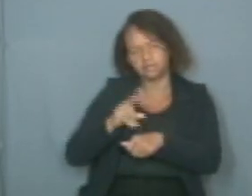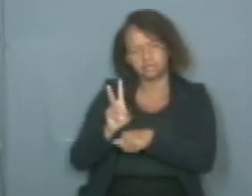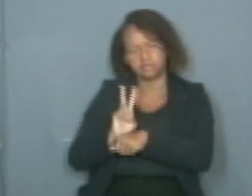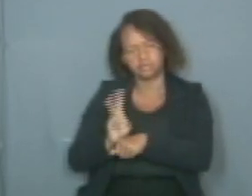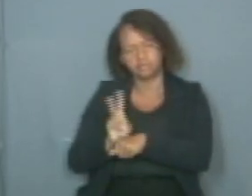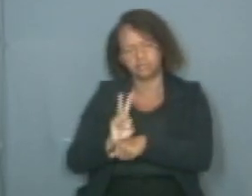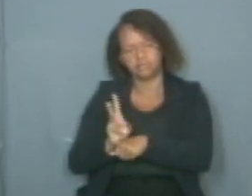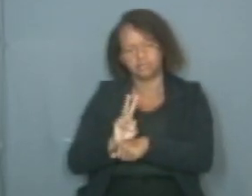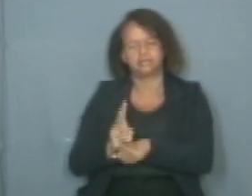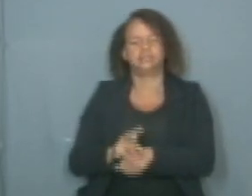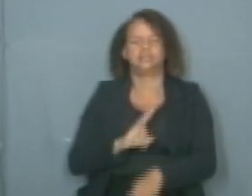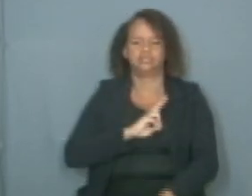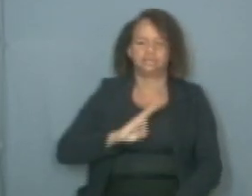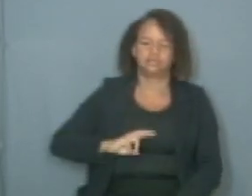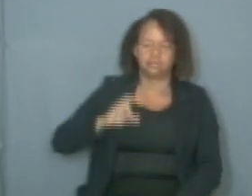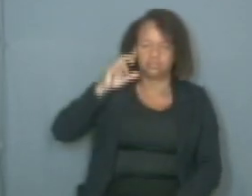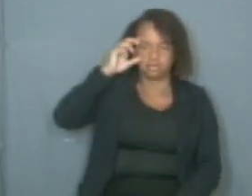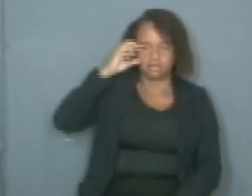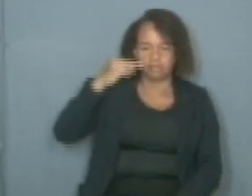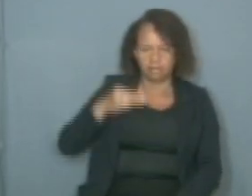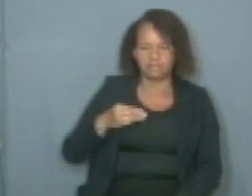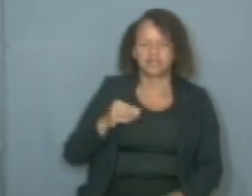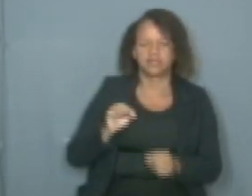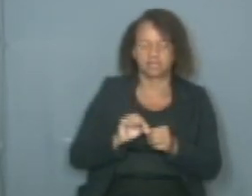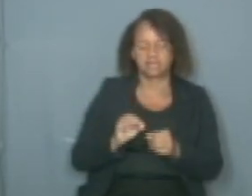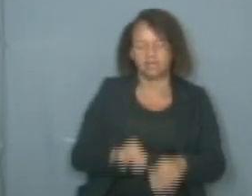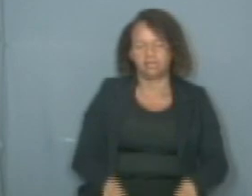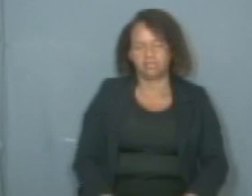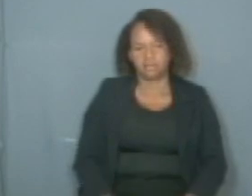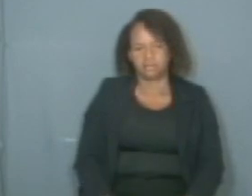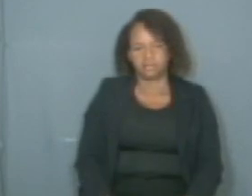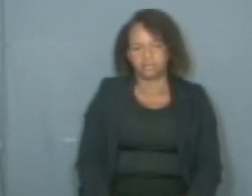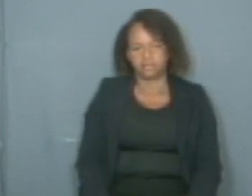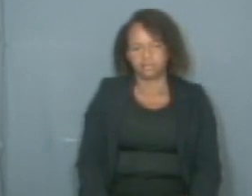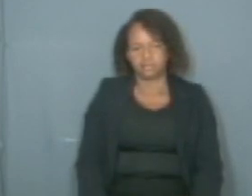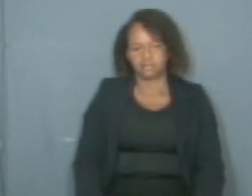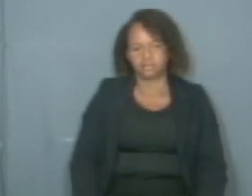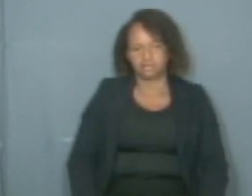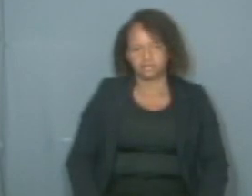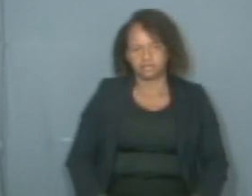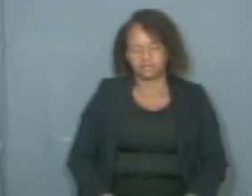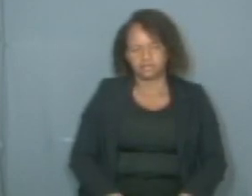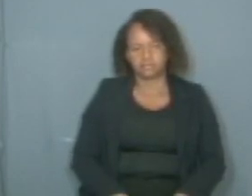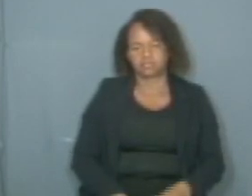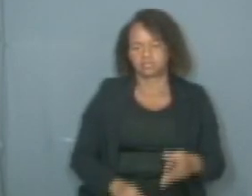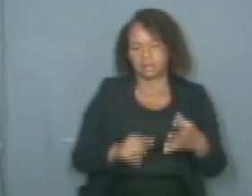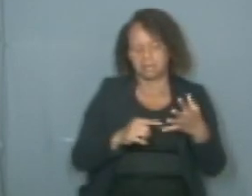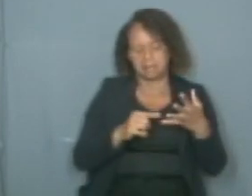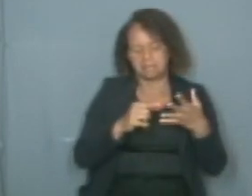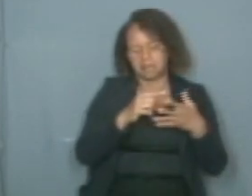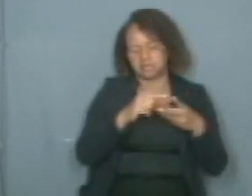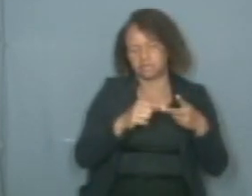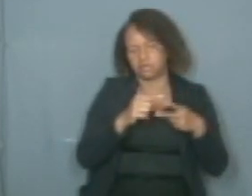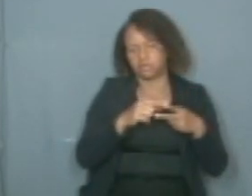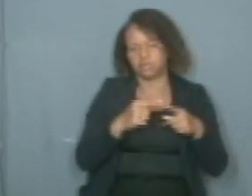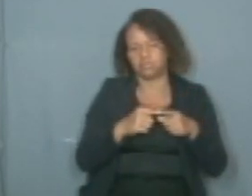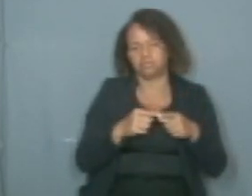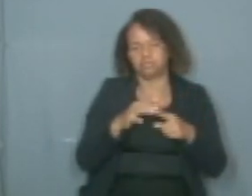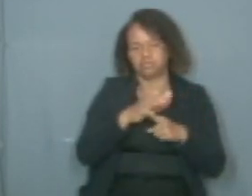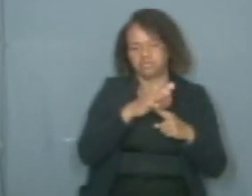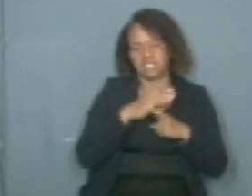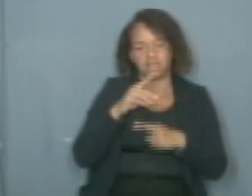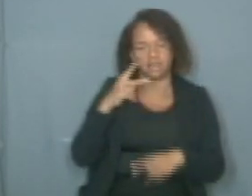fiscalizar, vereador Tiago Medina. E é o que nós vamos fazer. Então eu queria pontuar essas 2 do camelódromo, porque eu acho